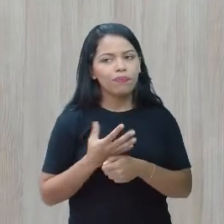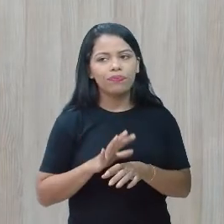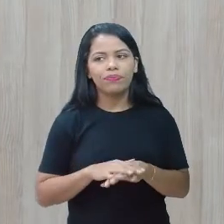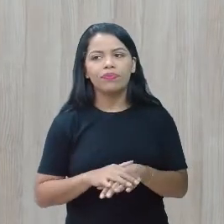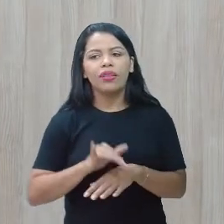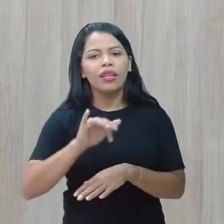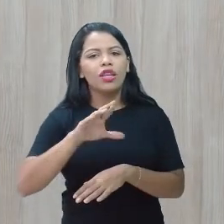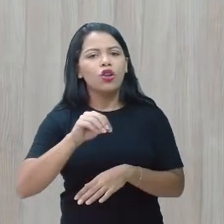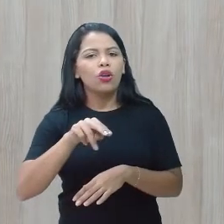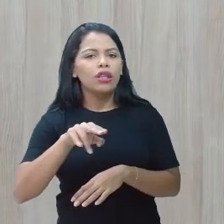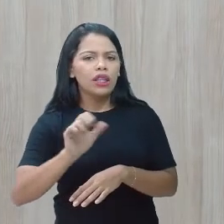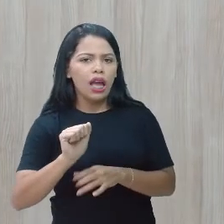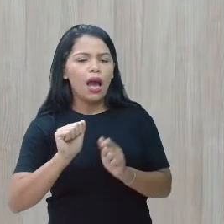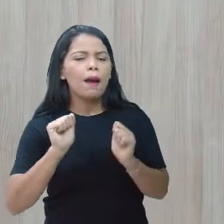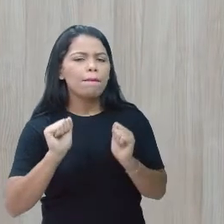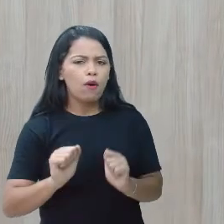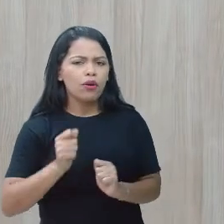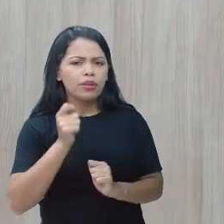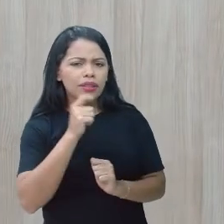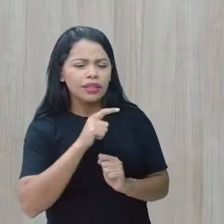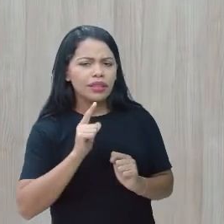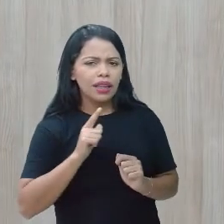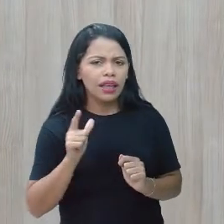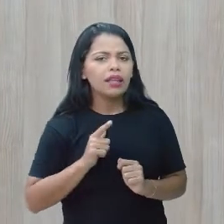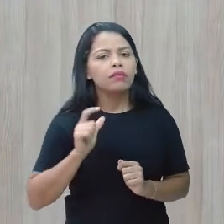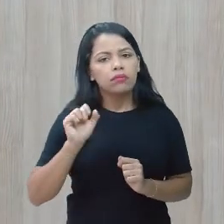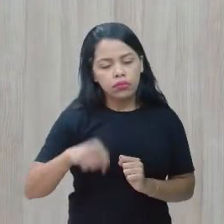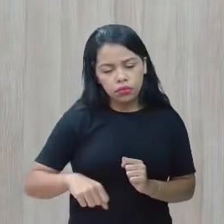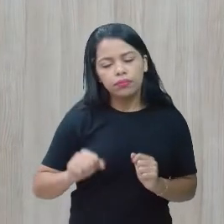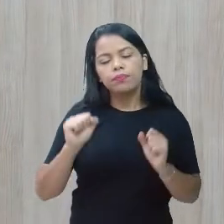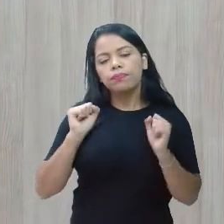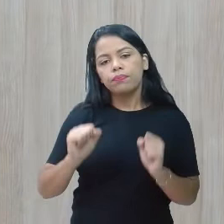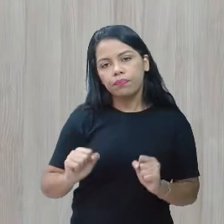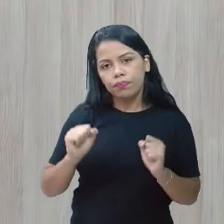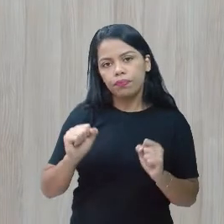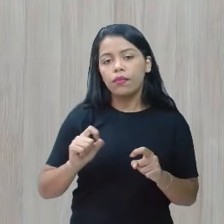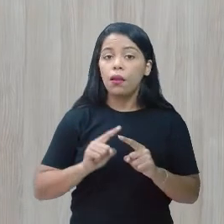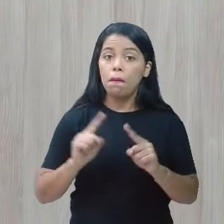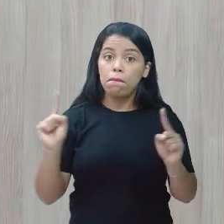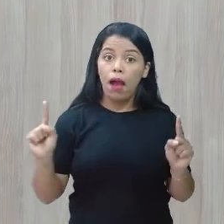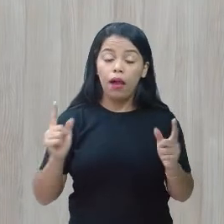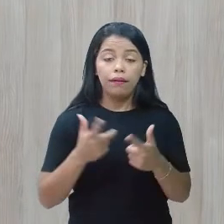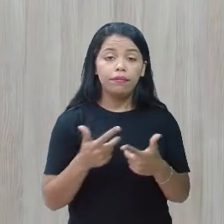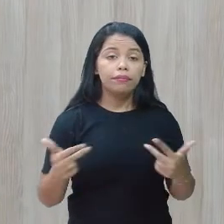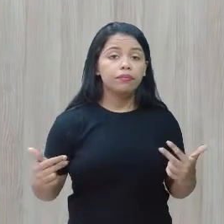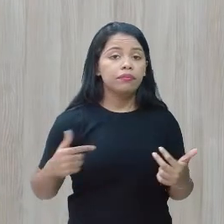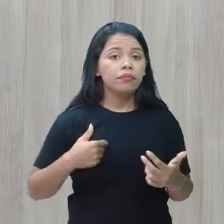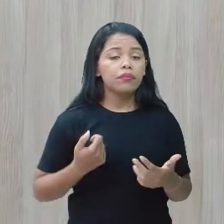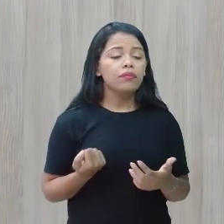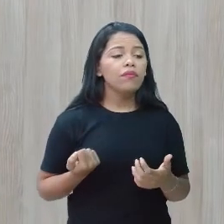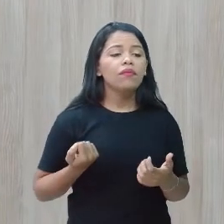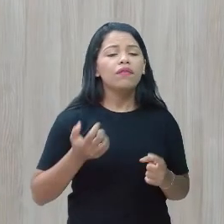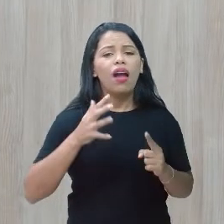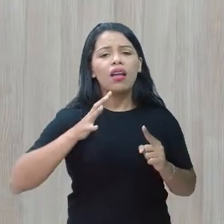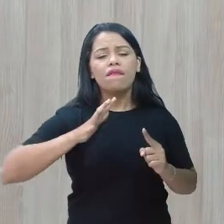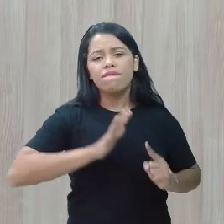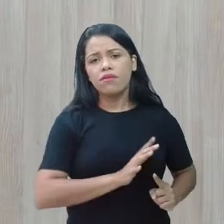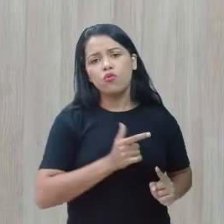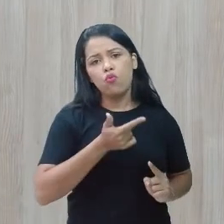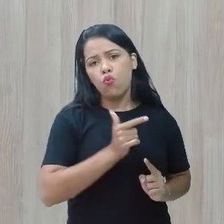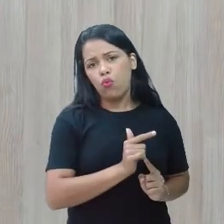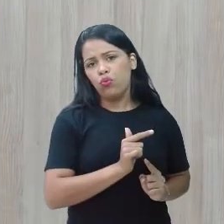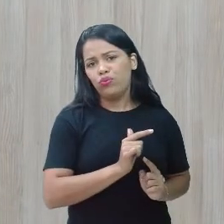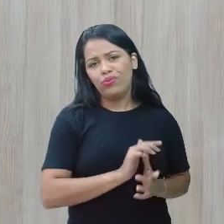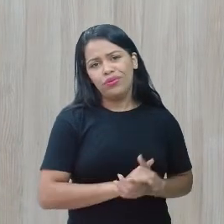pode existir? Pode, não é? Pode ser falado? Pode. Mas se é algo que machuca o outro, não